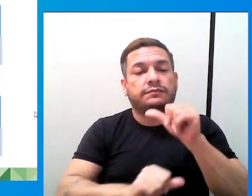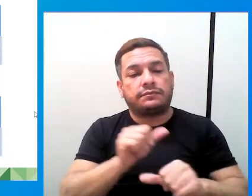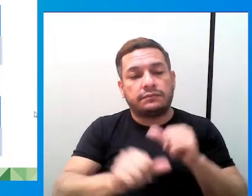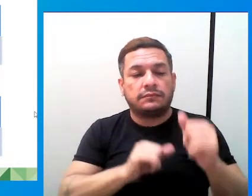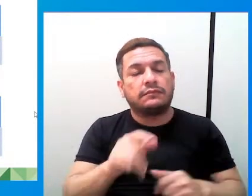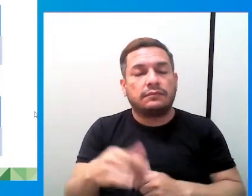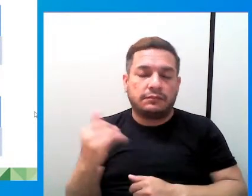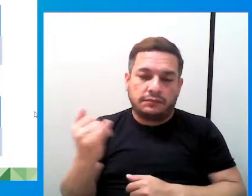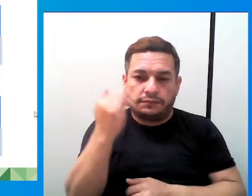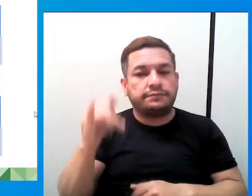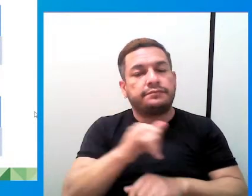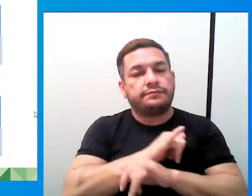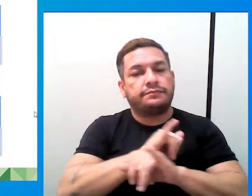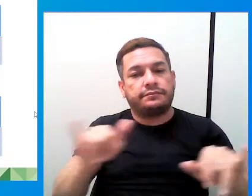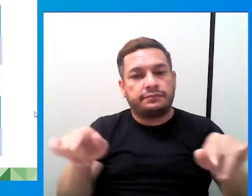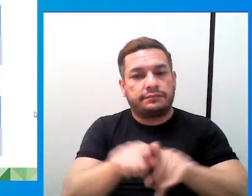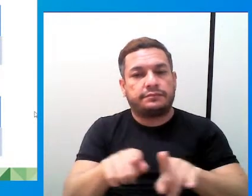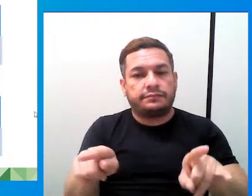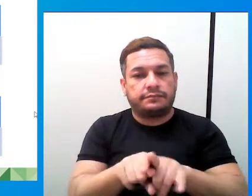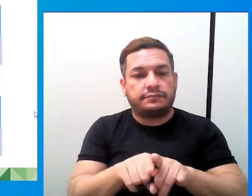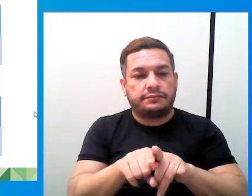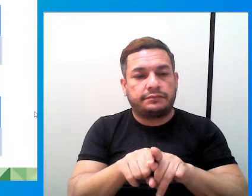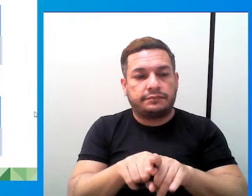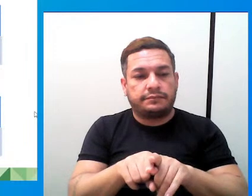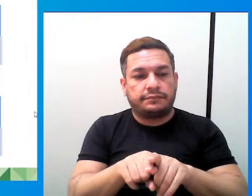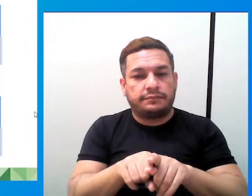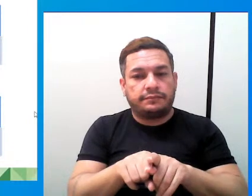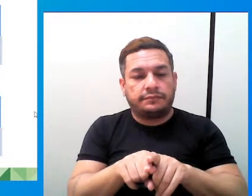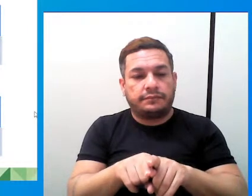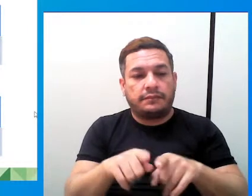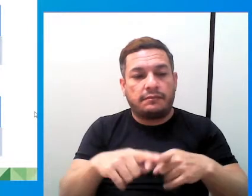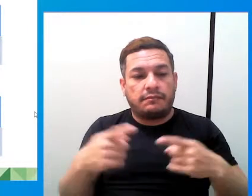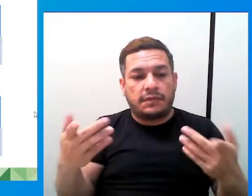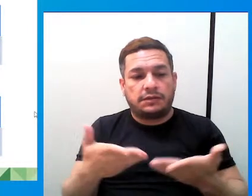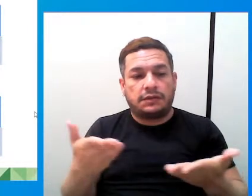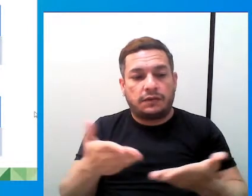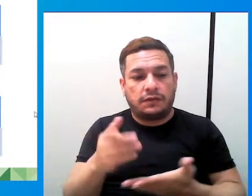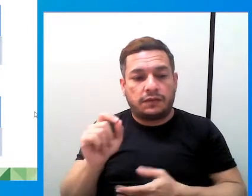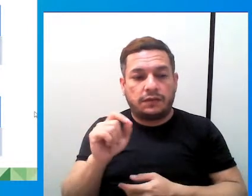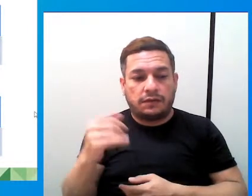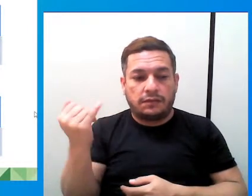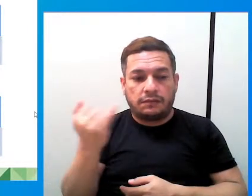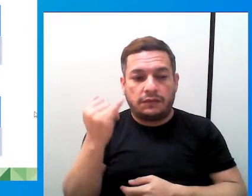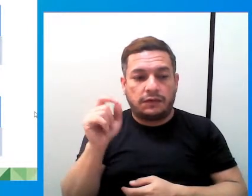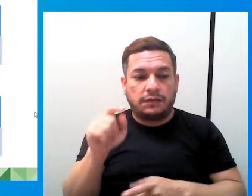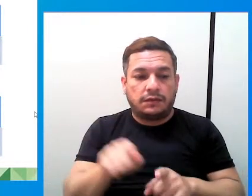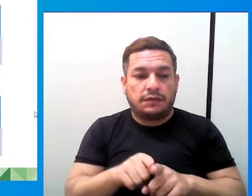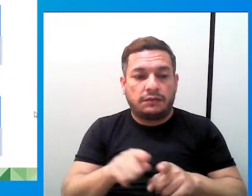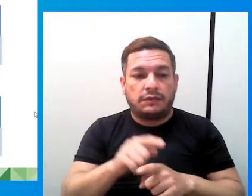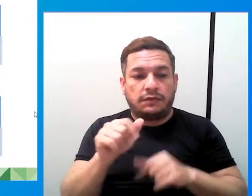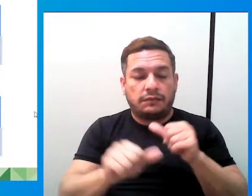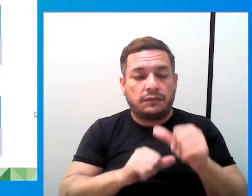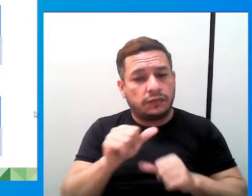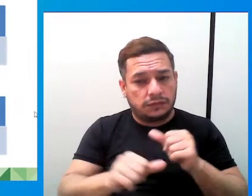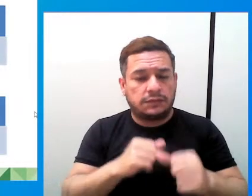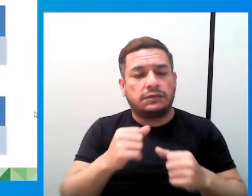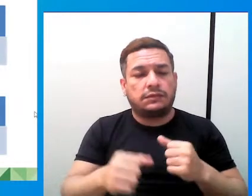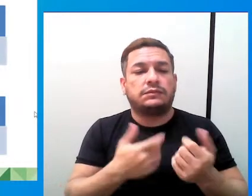muito salutar, traz resultados muito importantes, mas agora eu vejo que é necessário já partir para a atualização